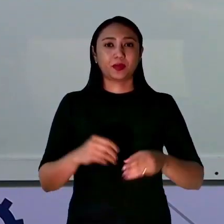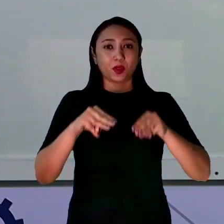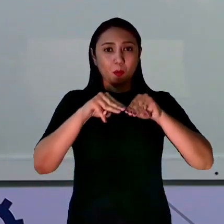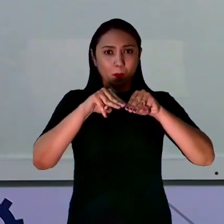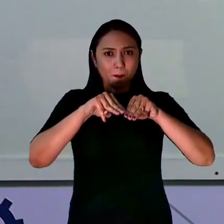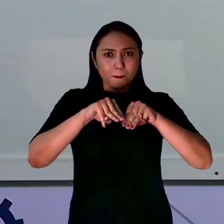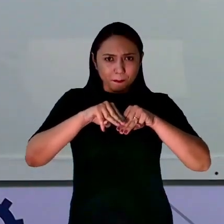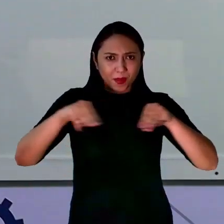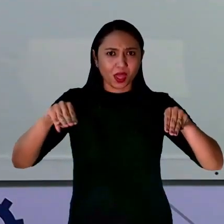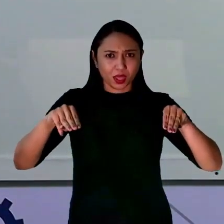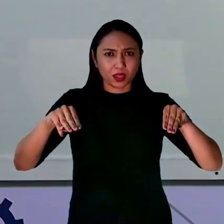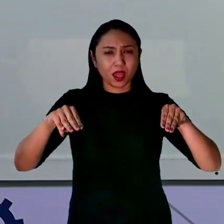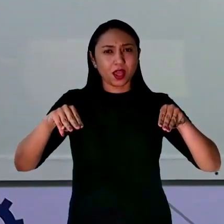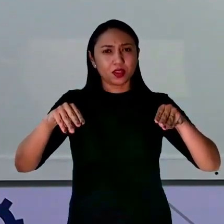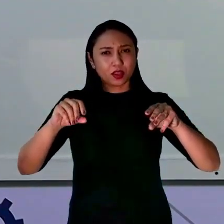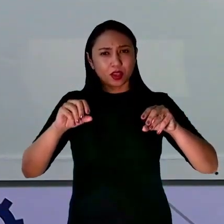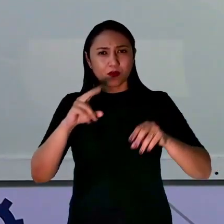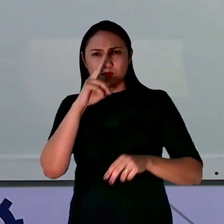magnética